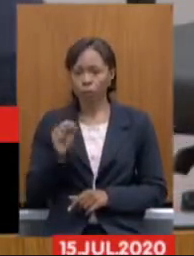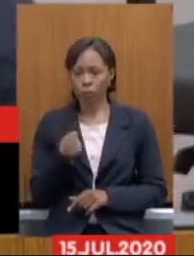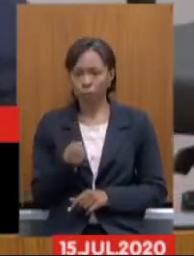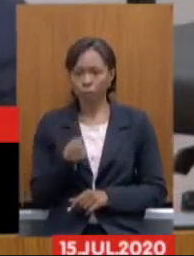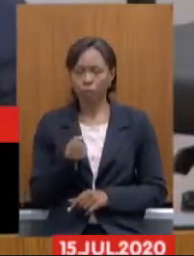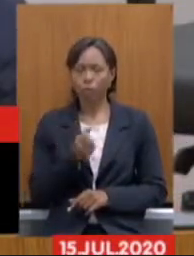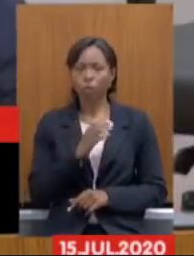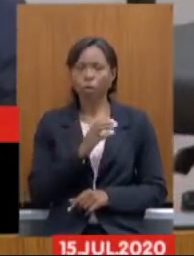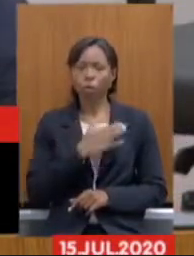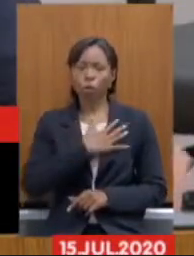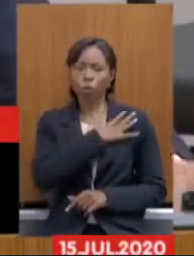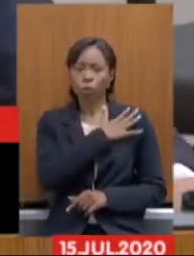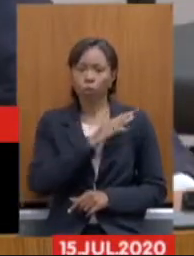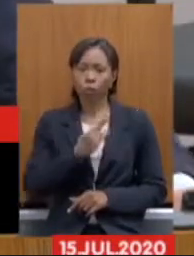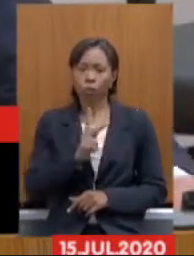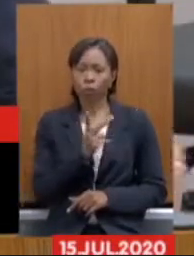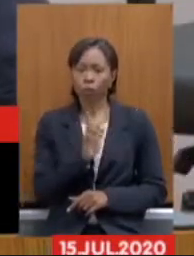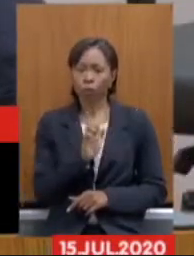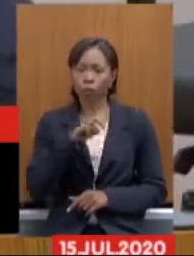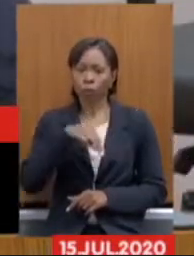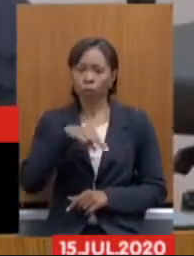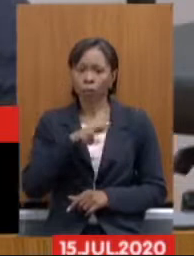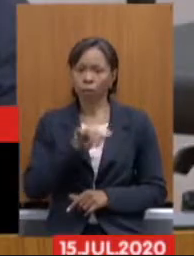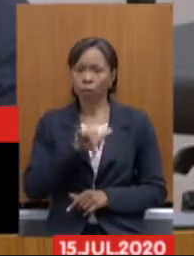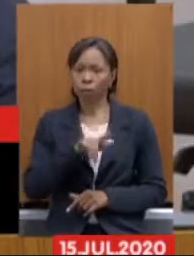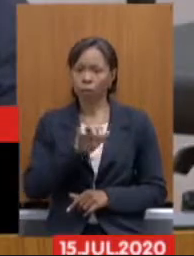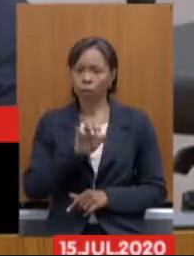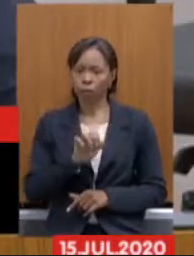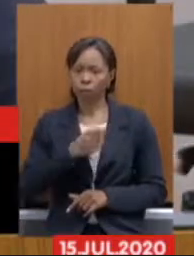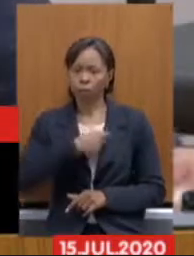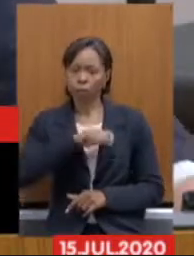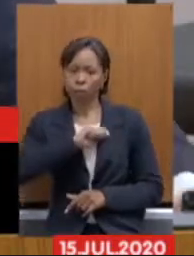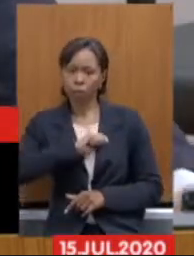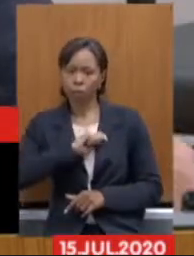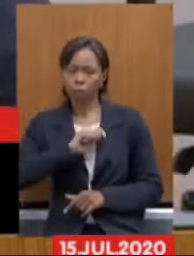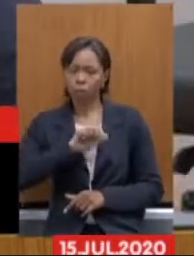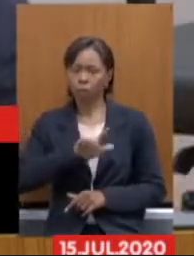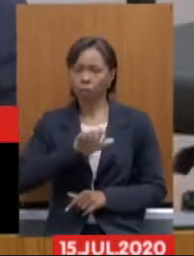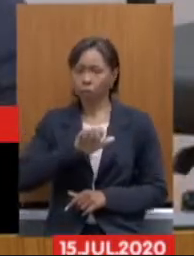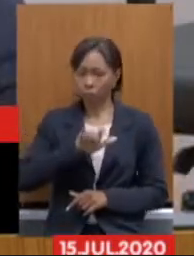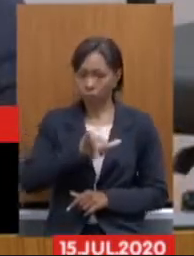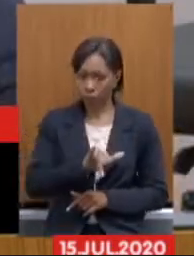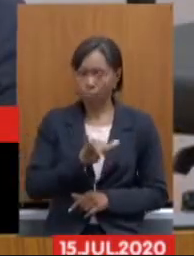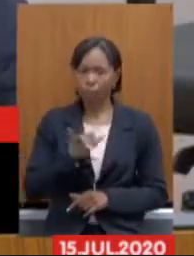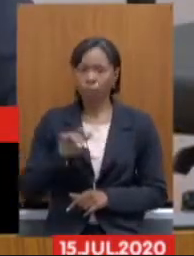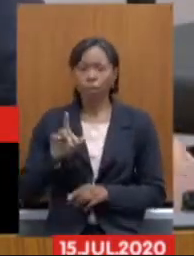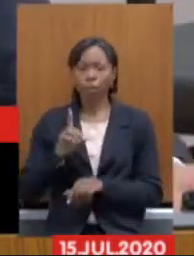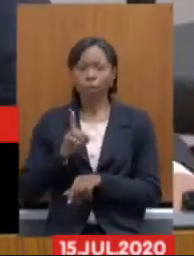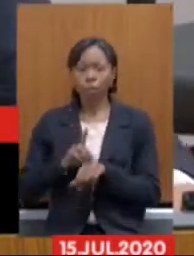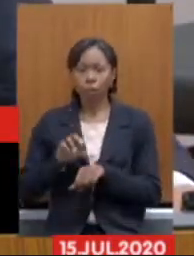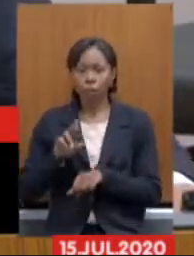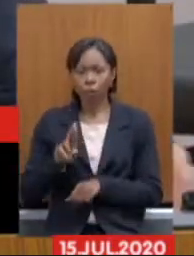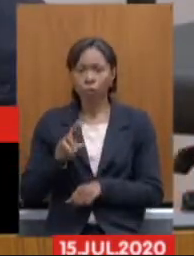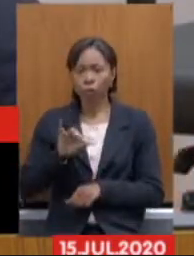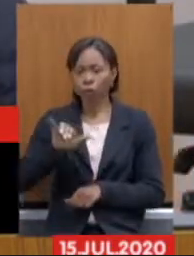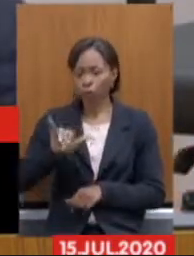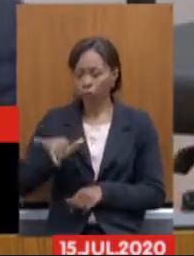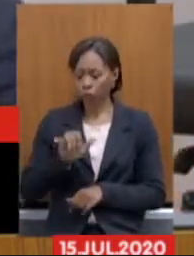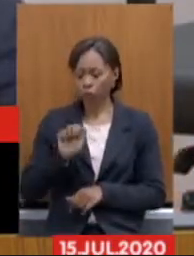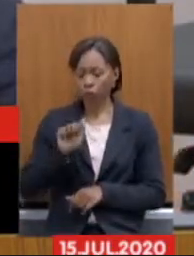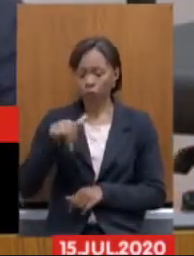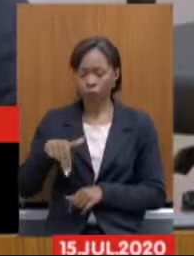deputado coronel henrique deputado delegado ele grilo deputado dr jean freire